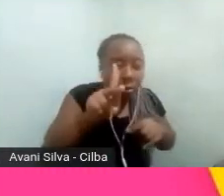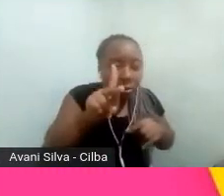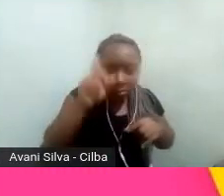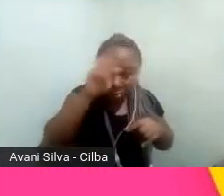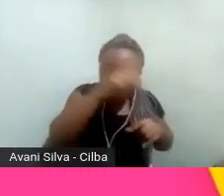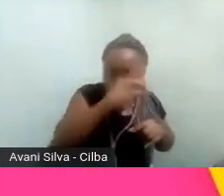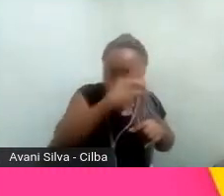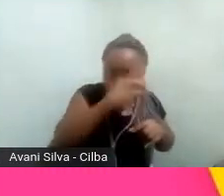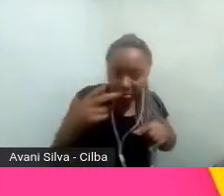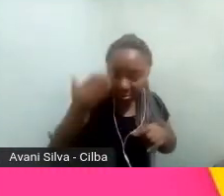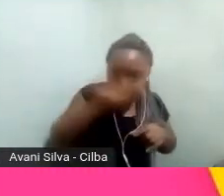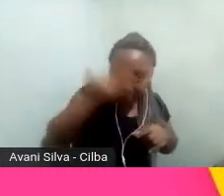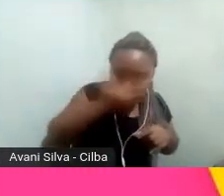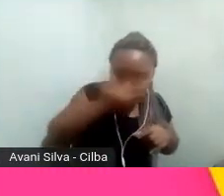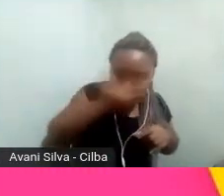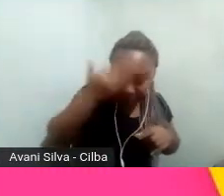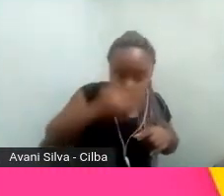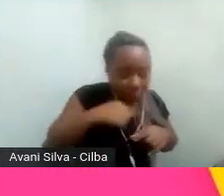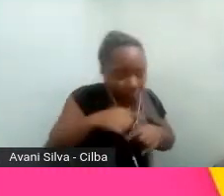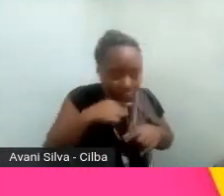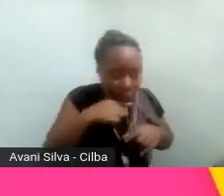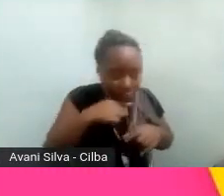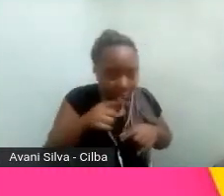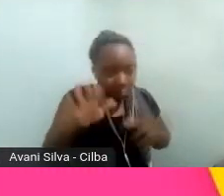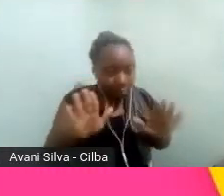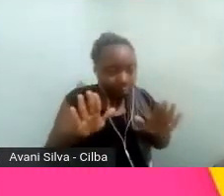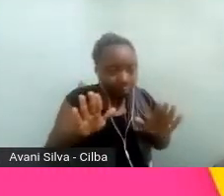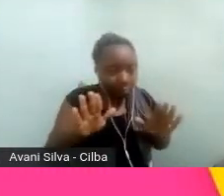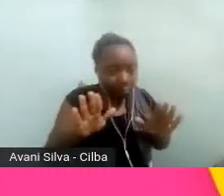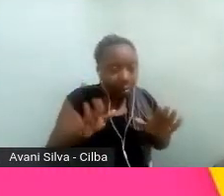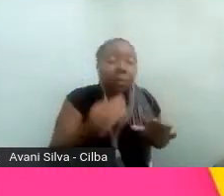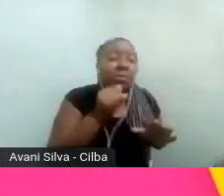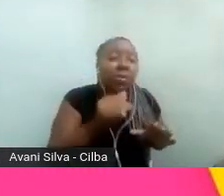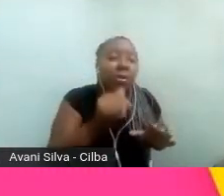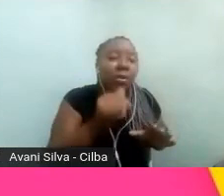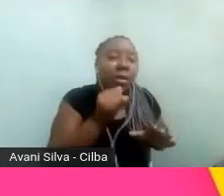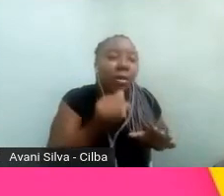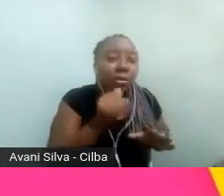conseguirem enxergar? Então eu vou exemplificar de uma outra forma.